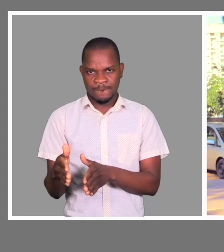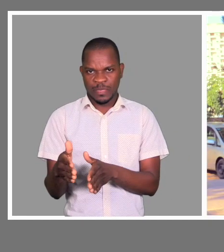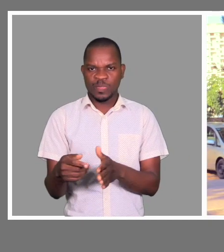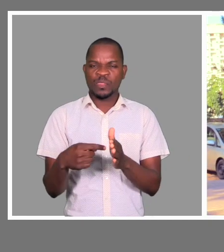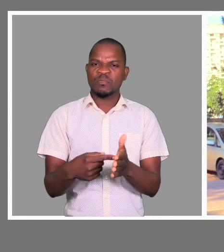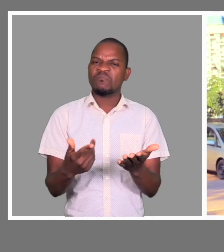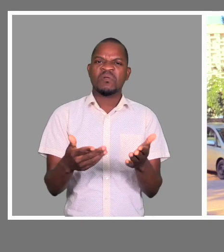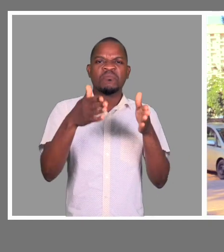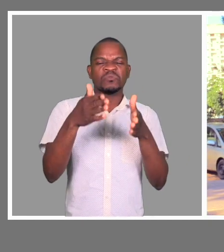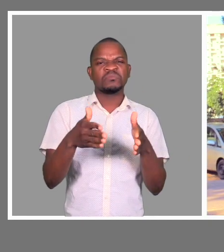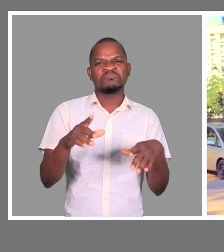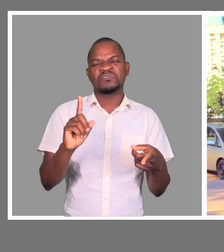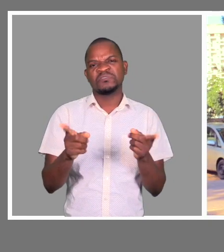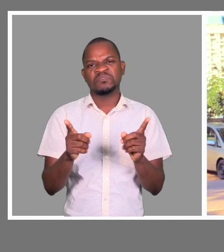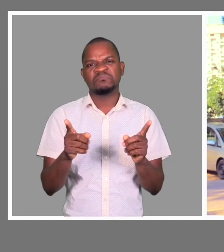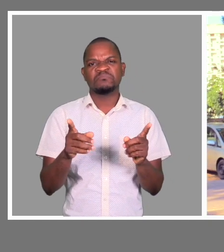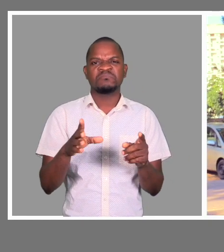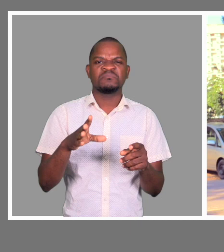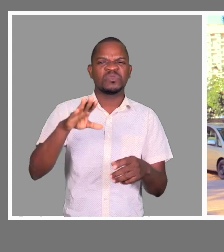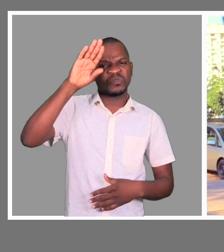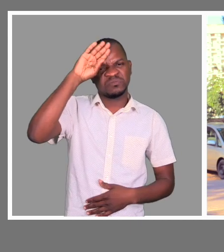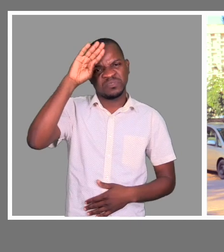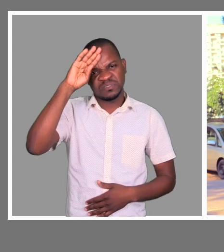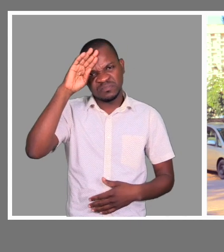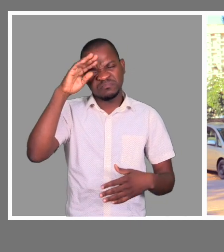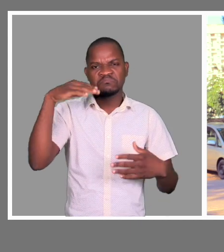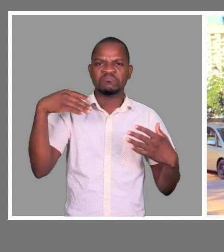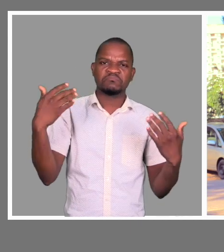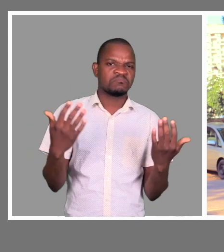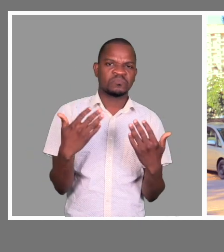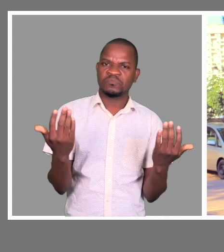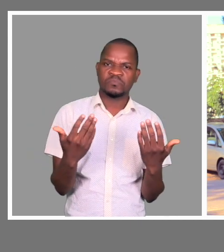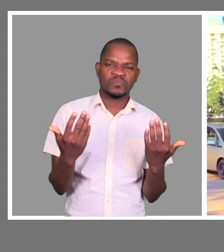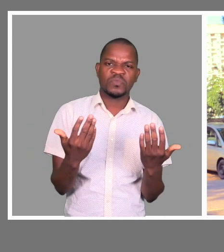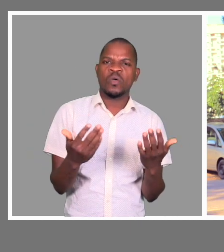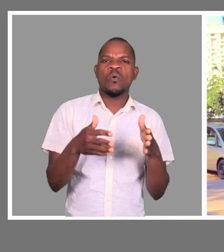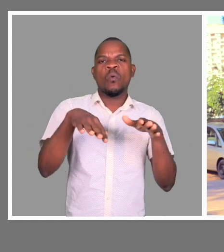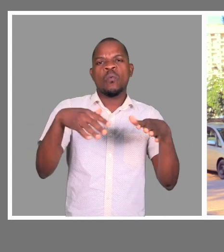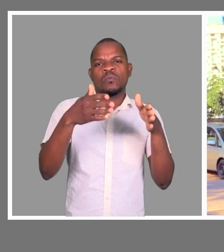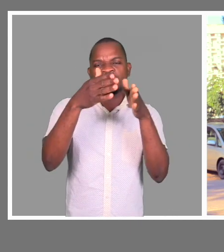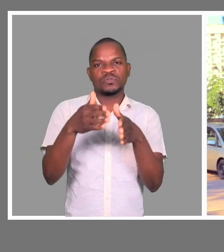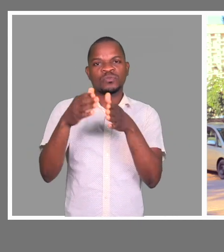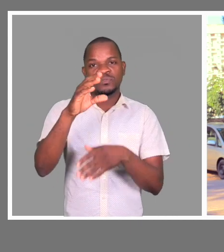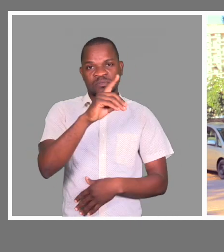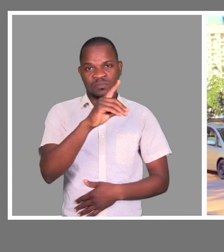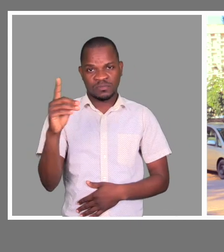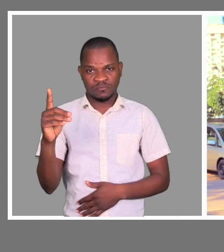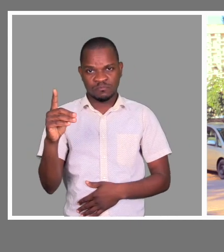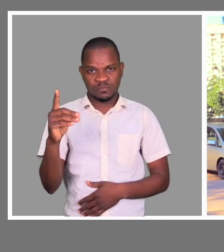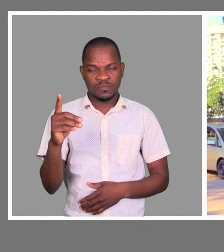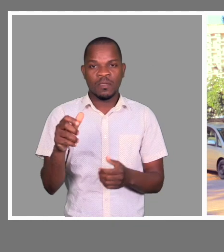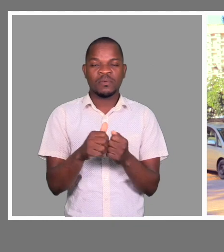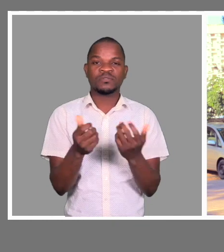pessoas que têm alguma deficiência e que não têm meios para adquirir